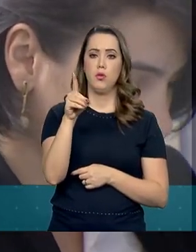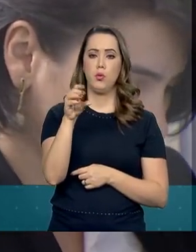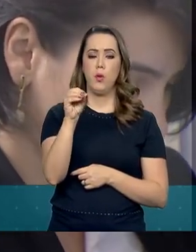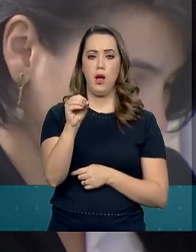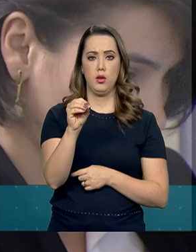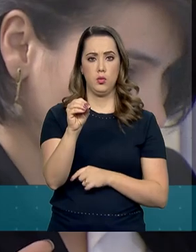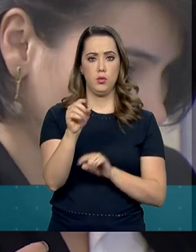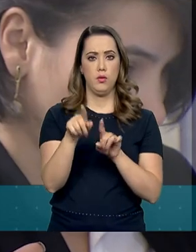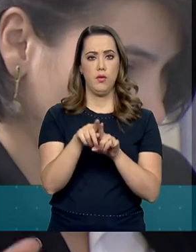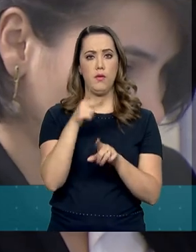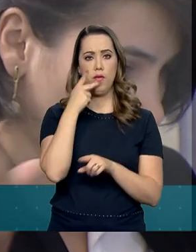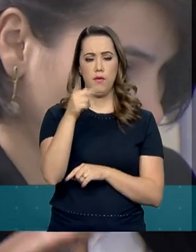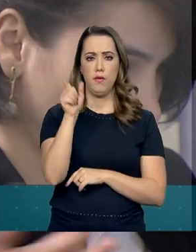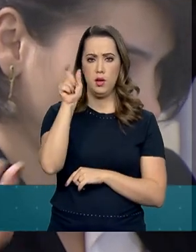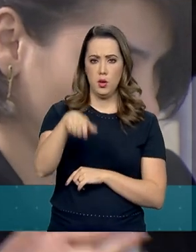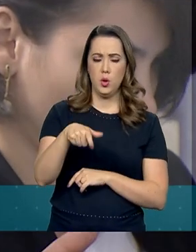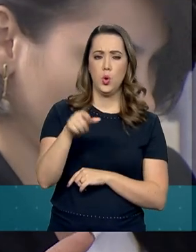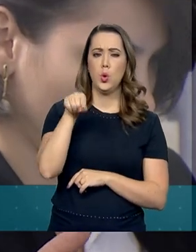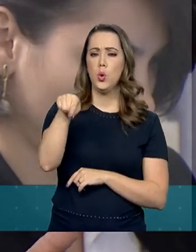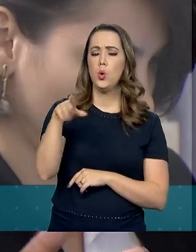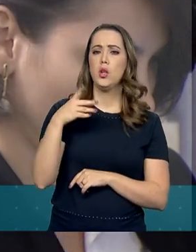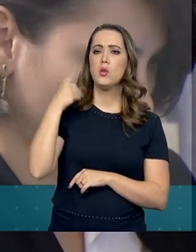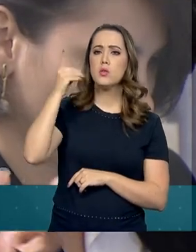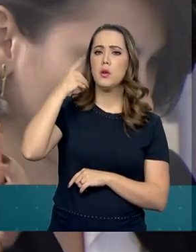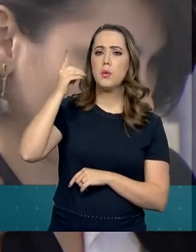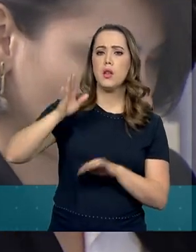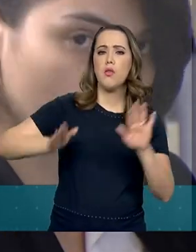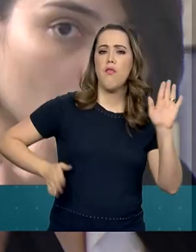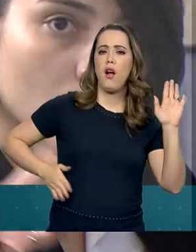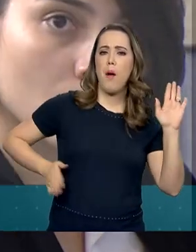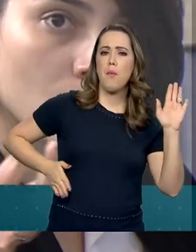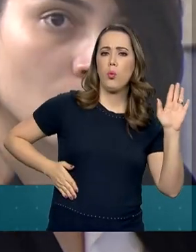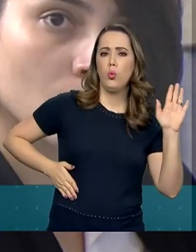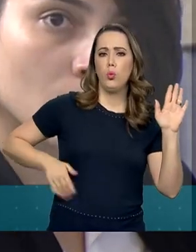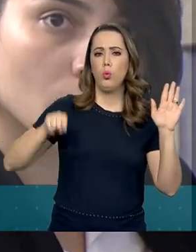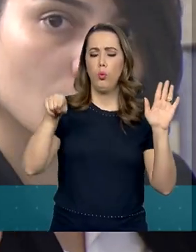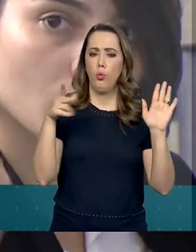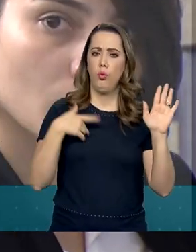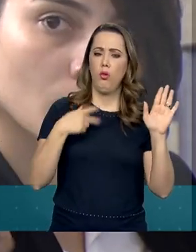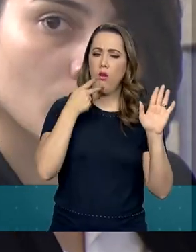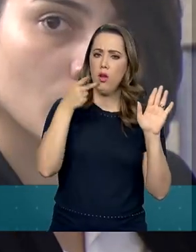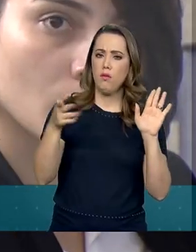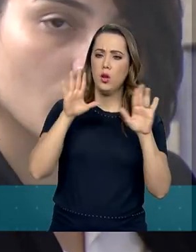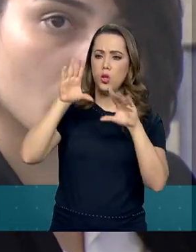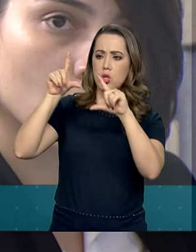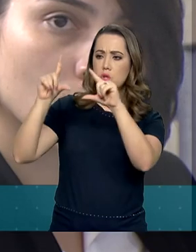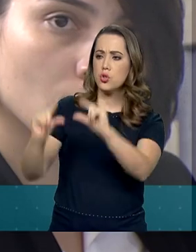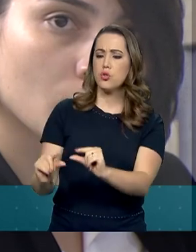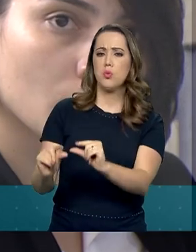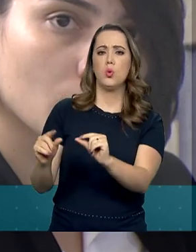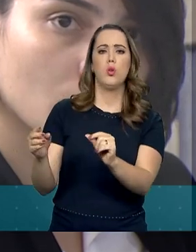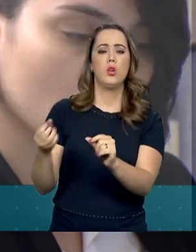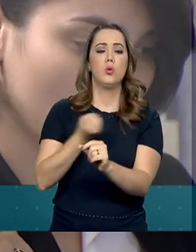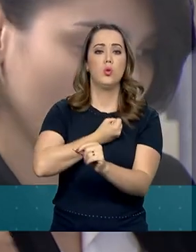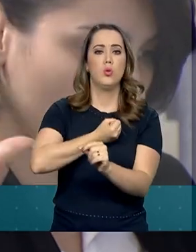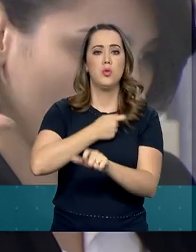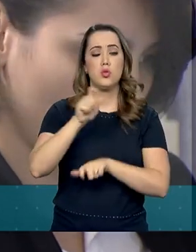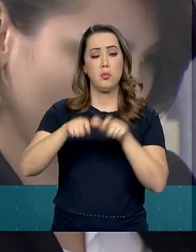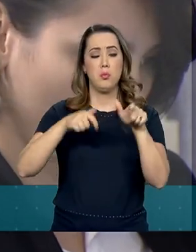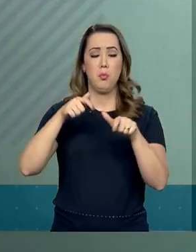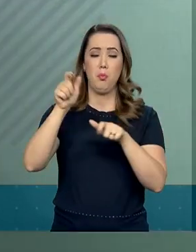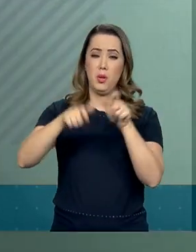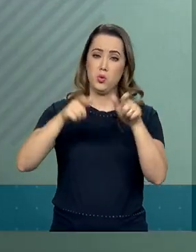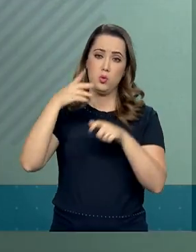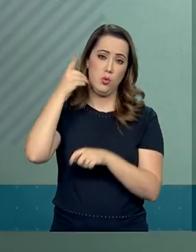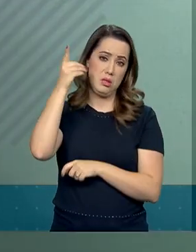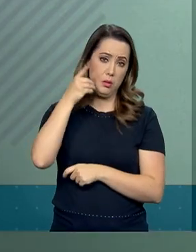vagabundos irão da manifestação e sugeriu até próprio é diminuir o número de parlamentares na